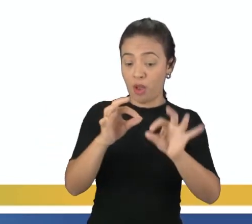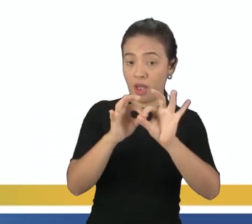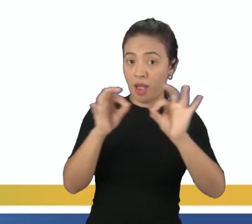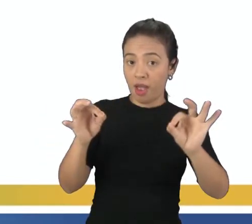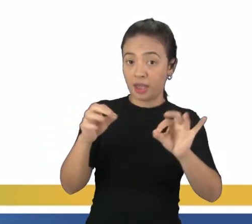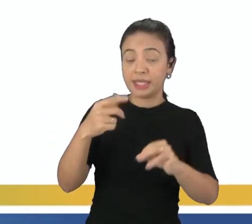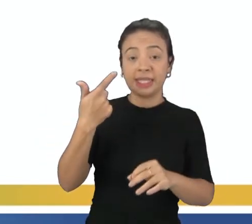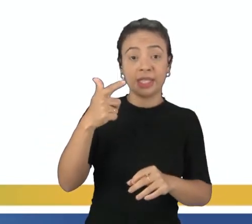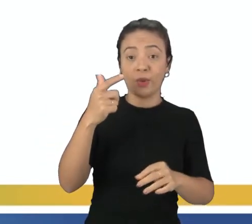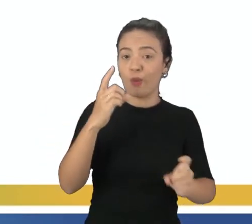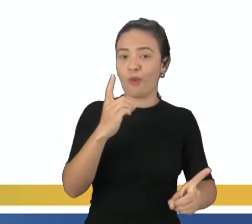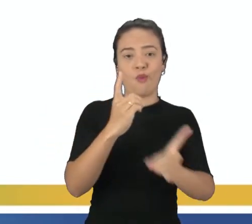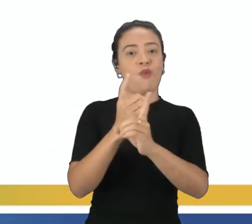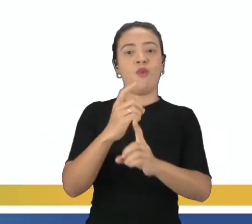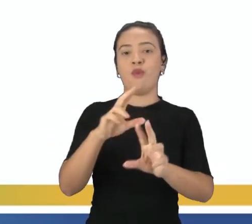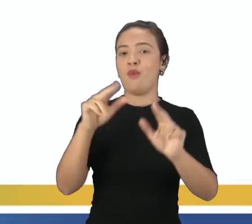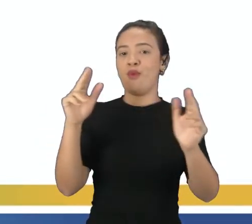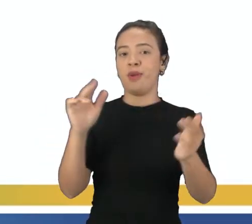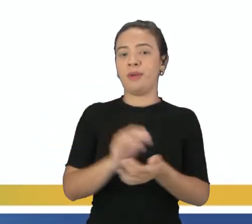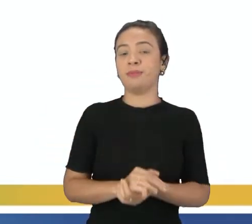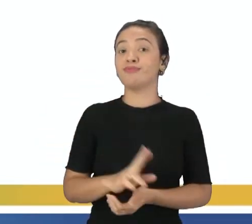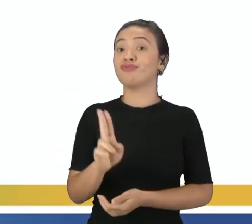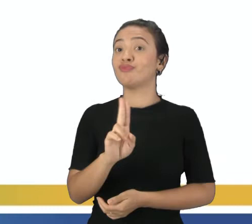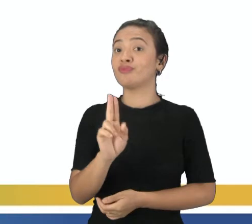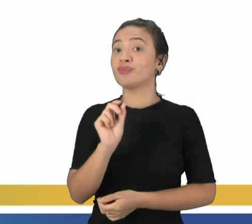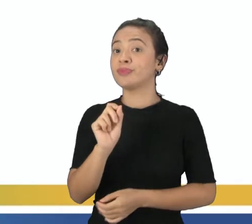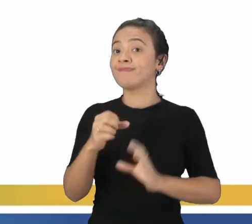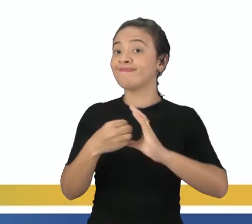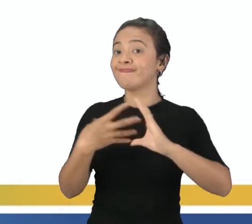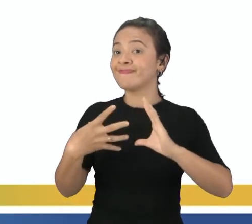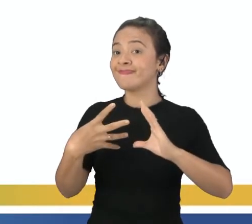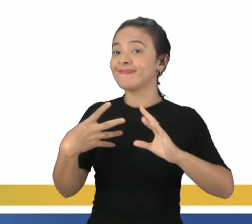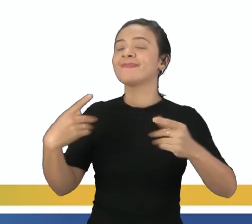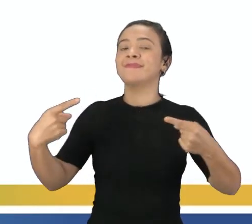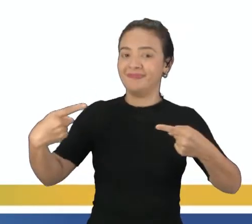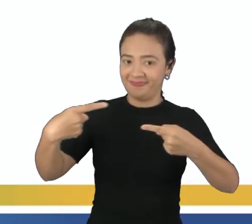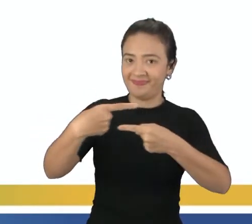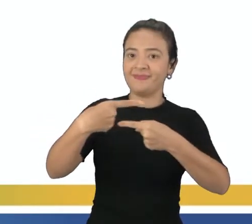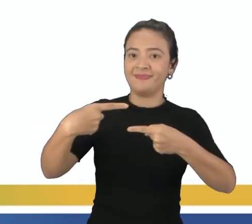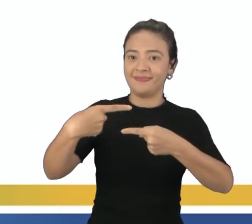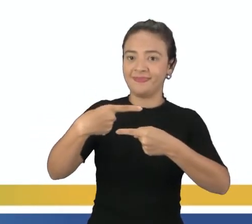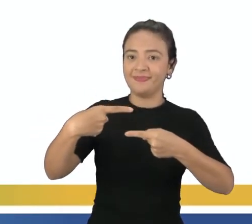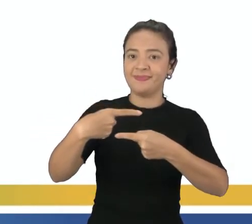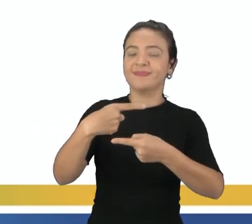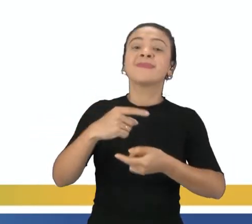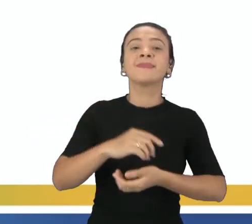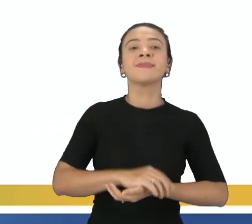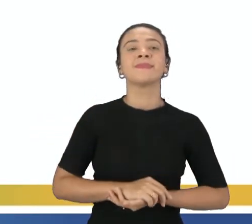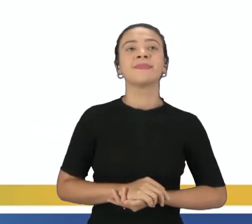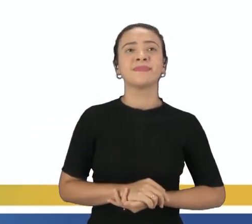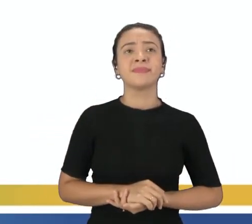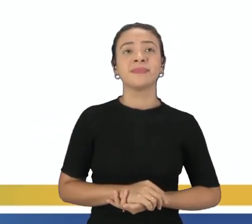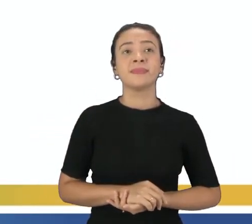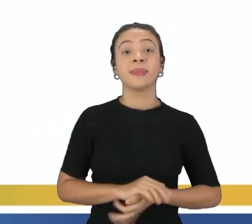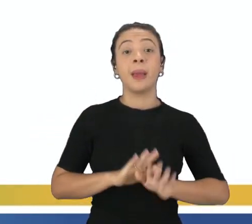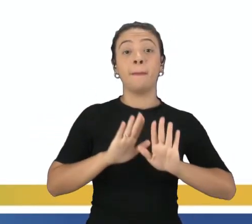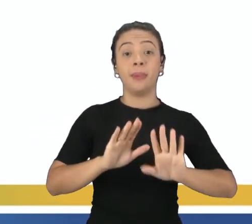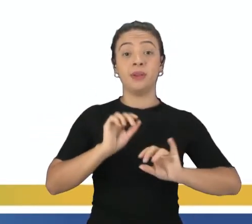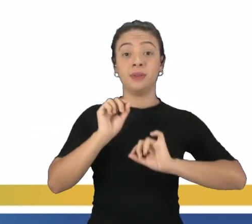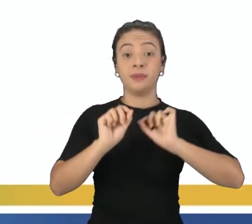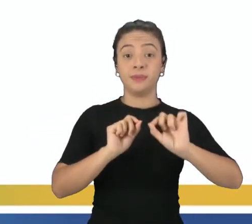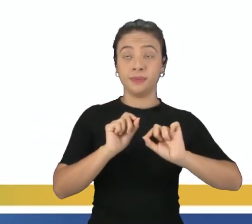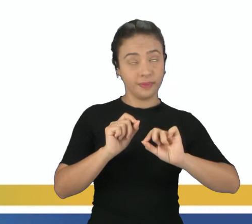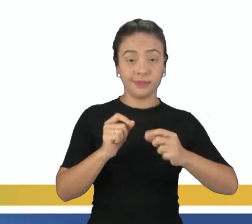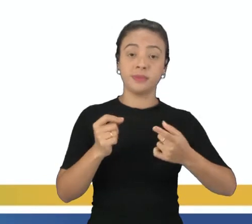não possuem pontos em comum. Qual é o nome dessa classificação? Retas paralelas. Agora,